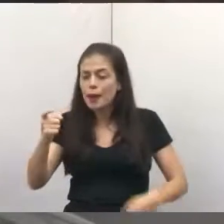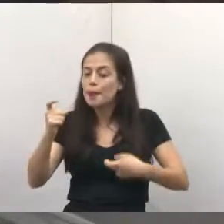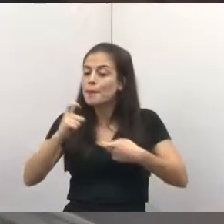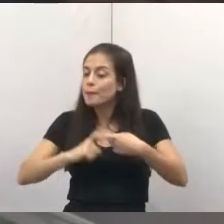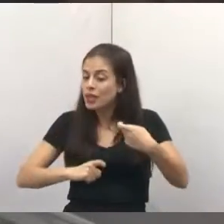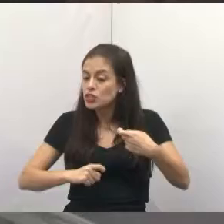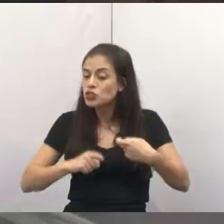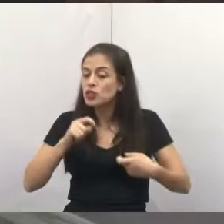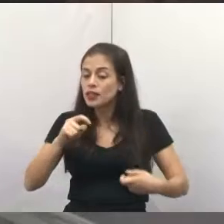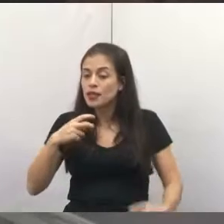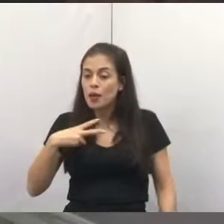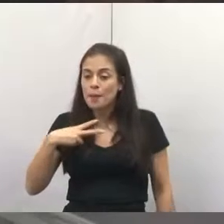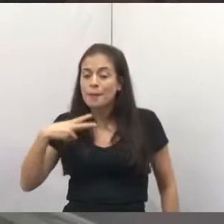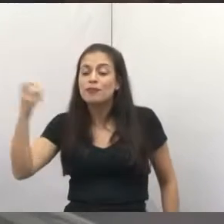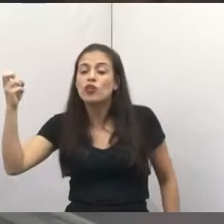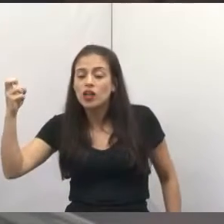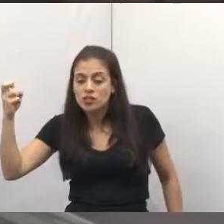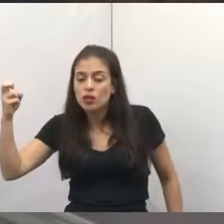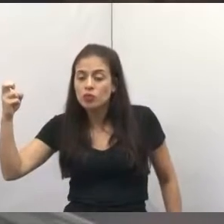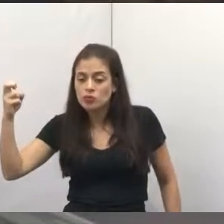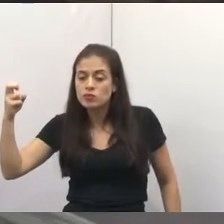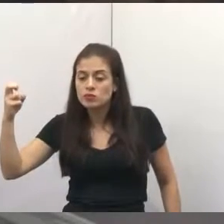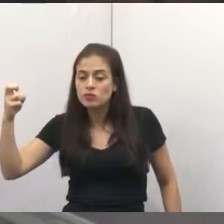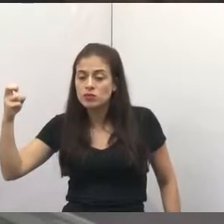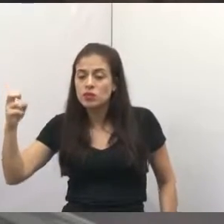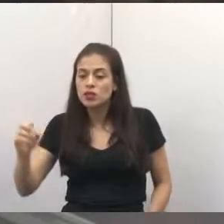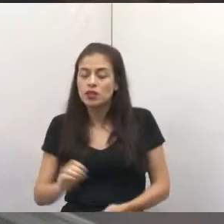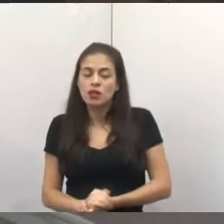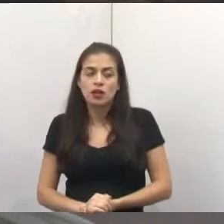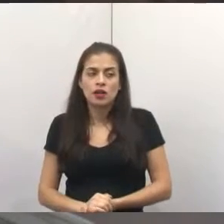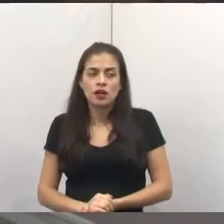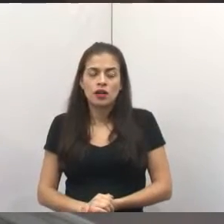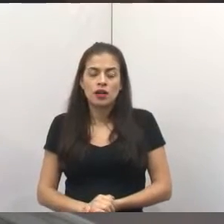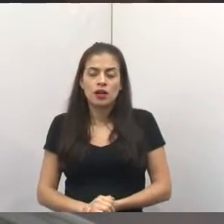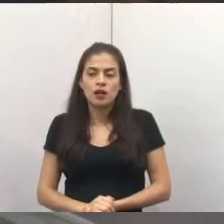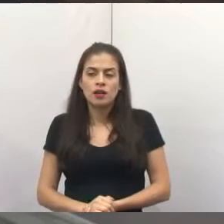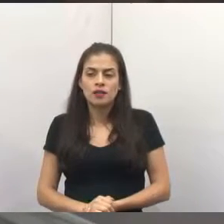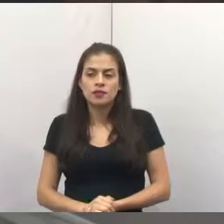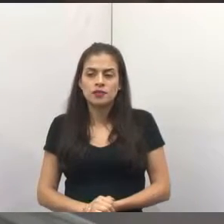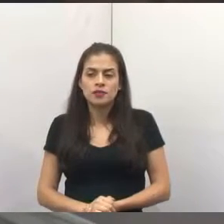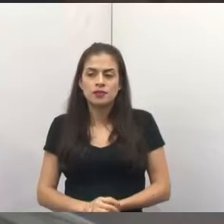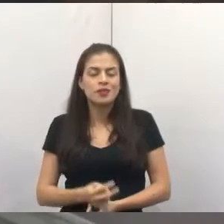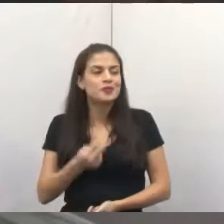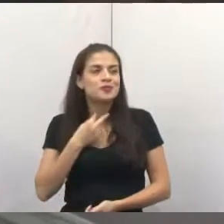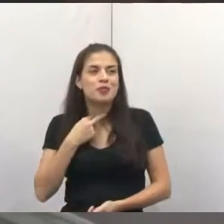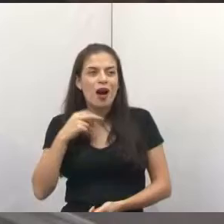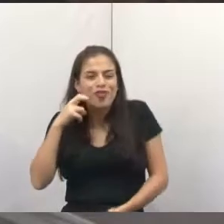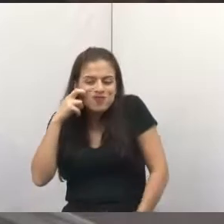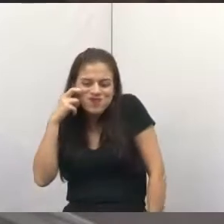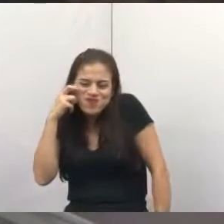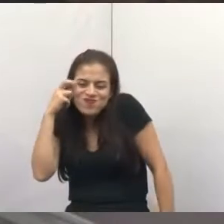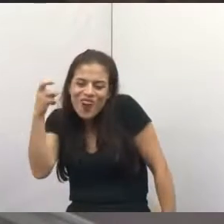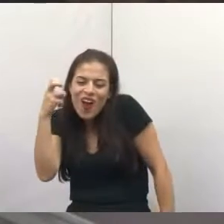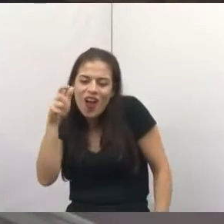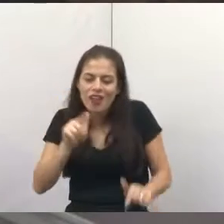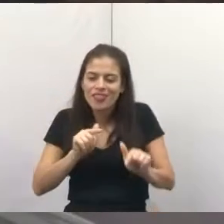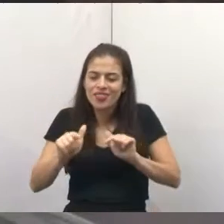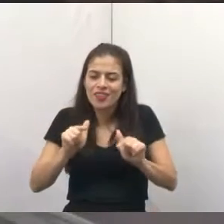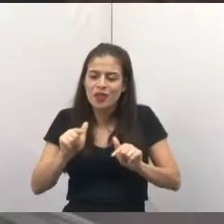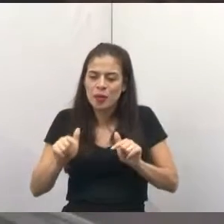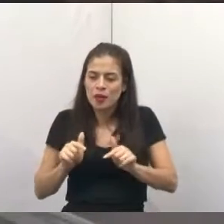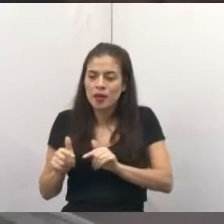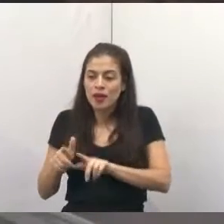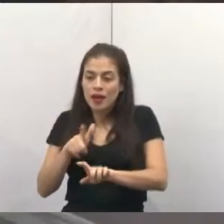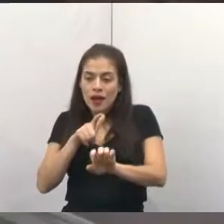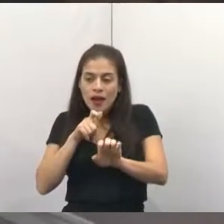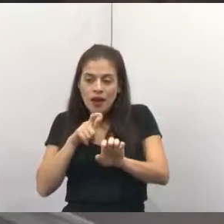é a minha principal vocação. E tem mais. Eu acho que a gente não pode ter vergonha de trabalhar, empreender. A